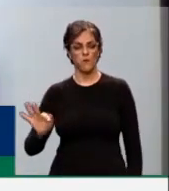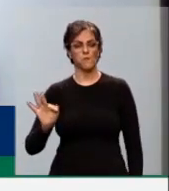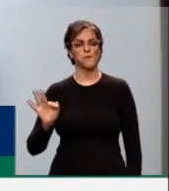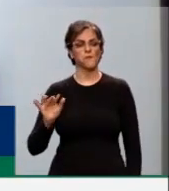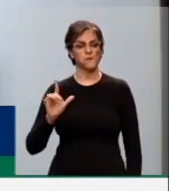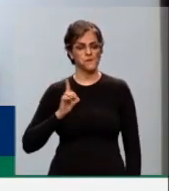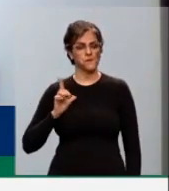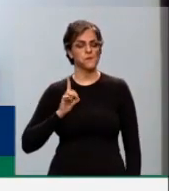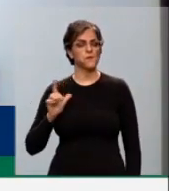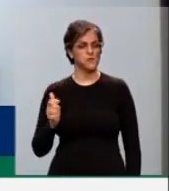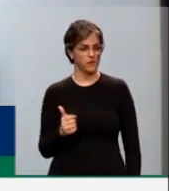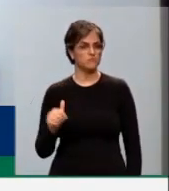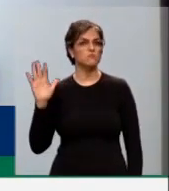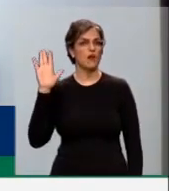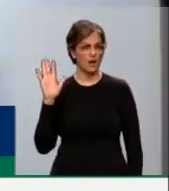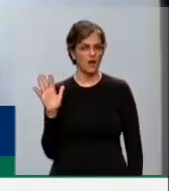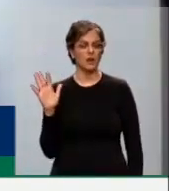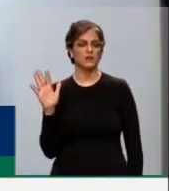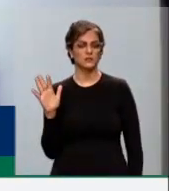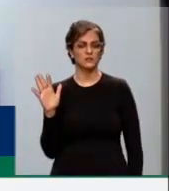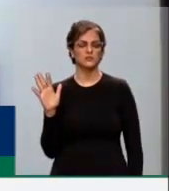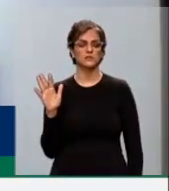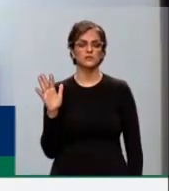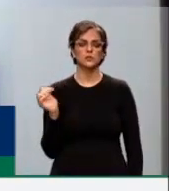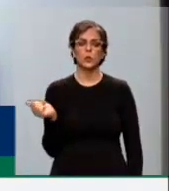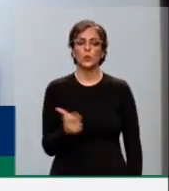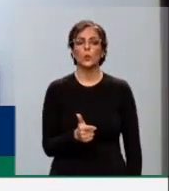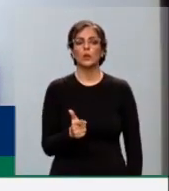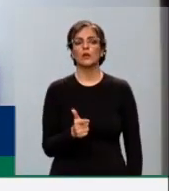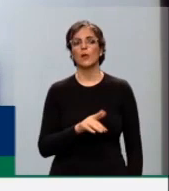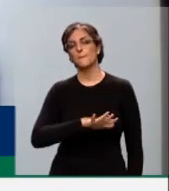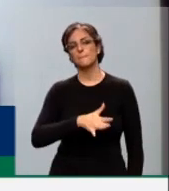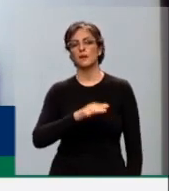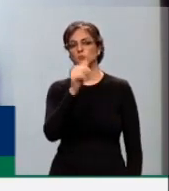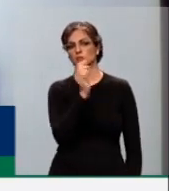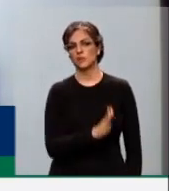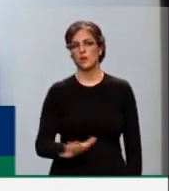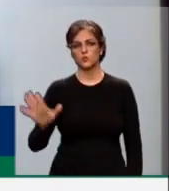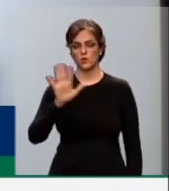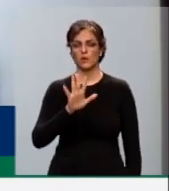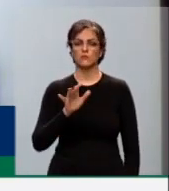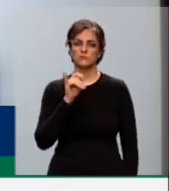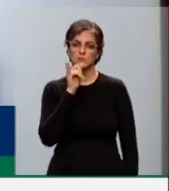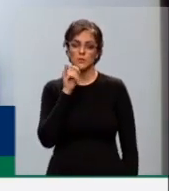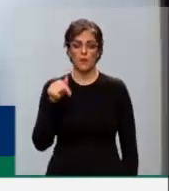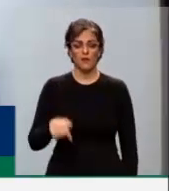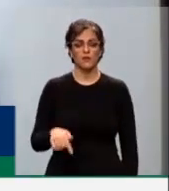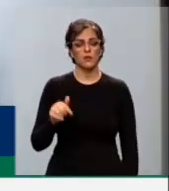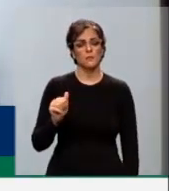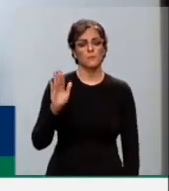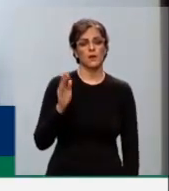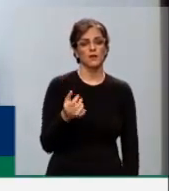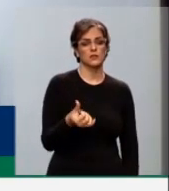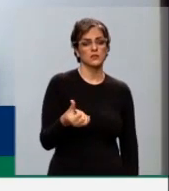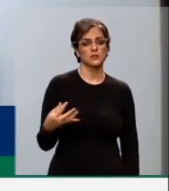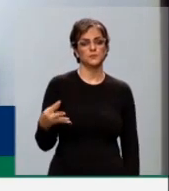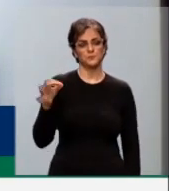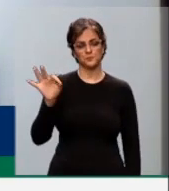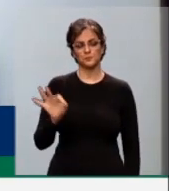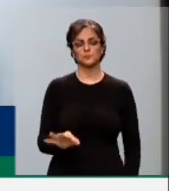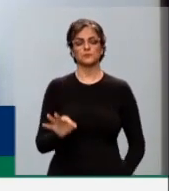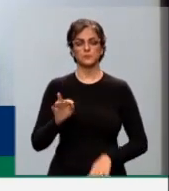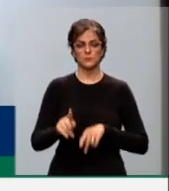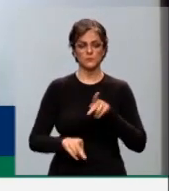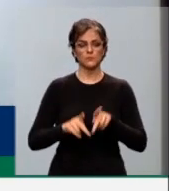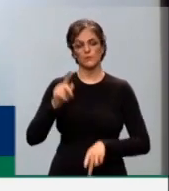superior à marca nacional, né? Então, nós temos aqui mais de 64% de população